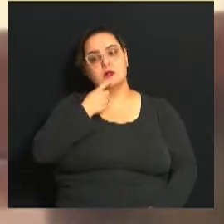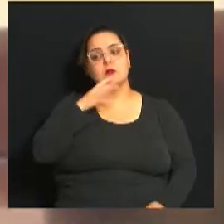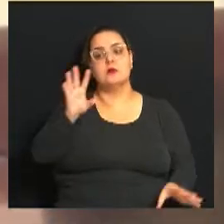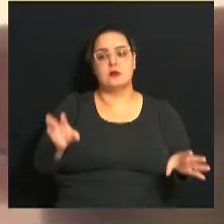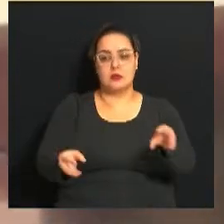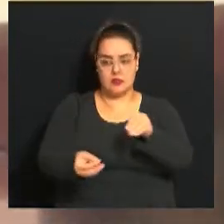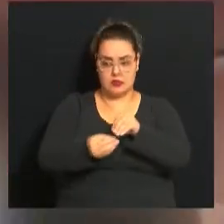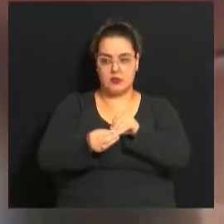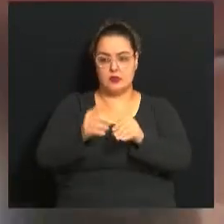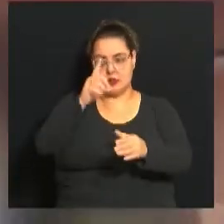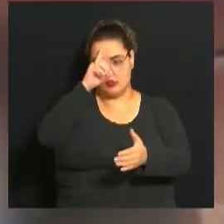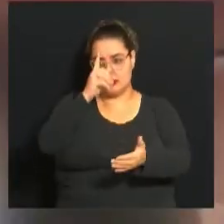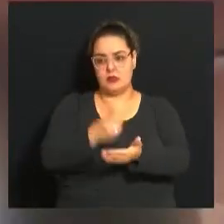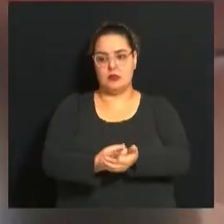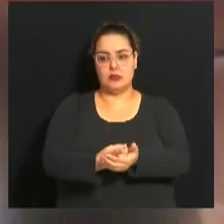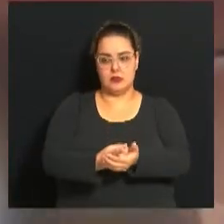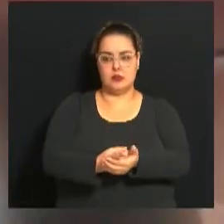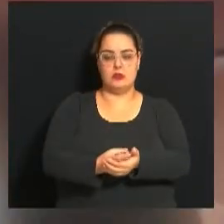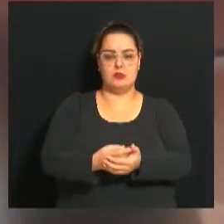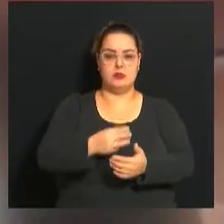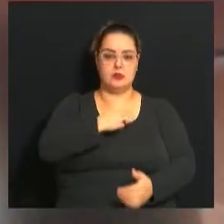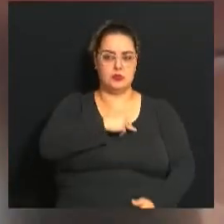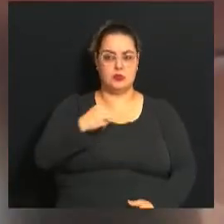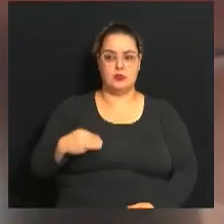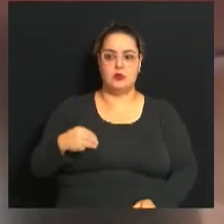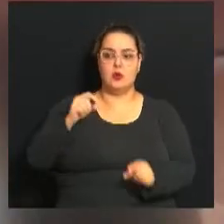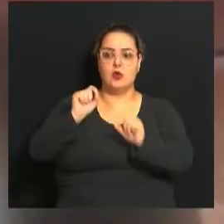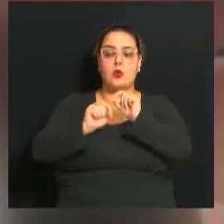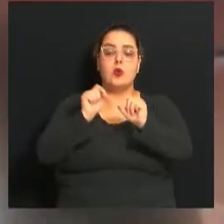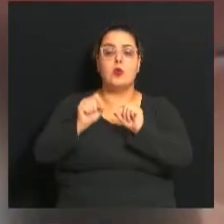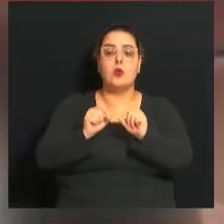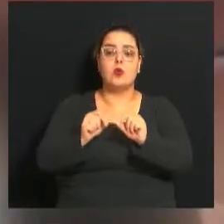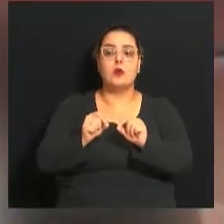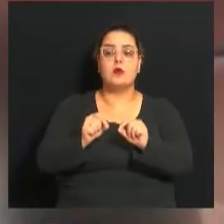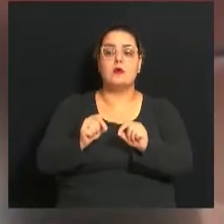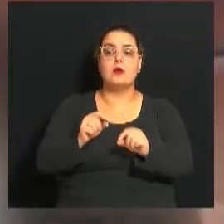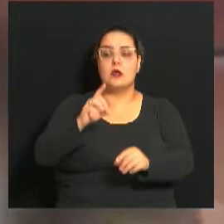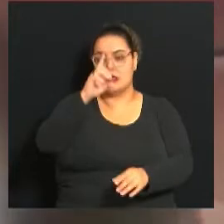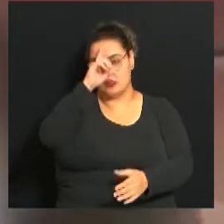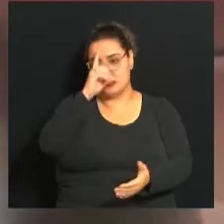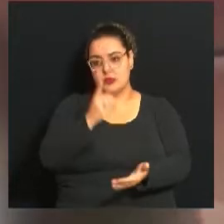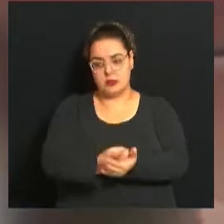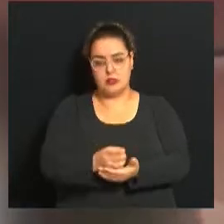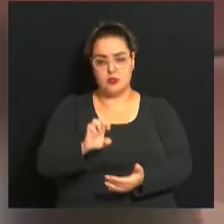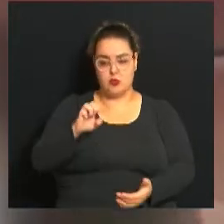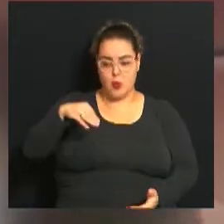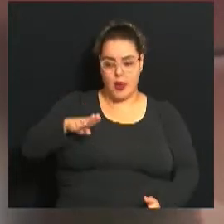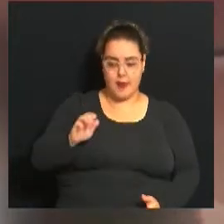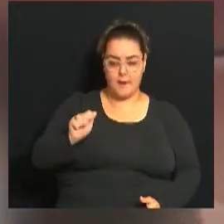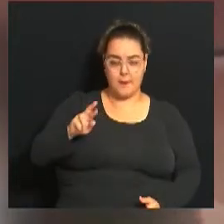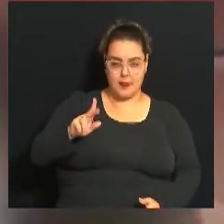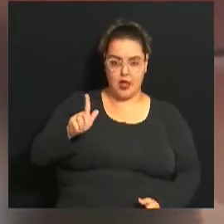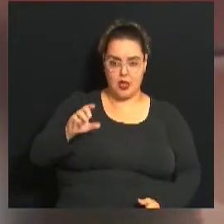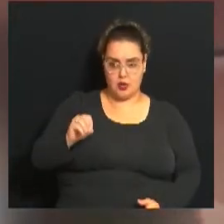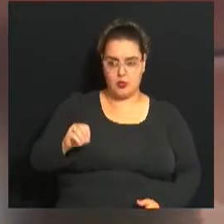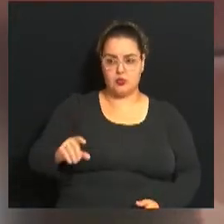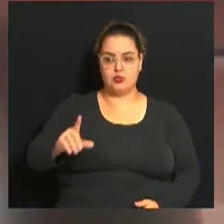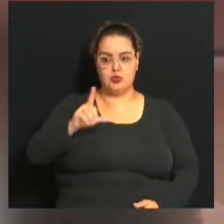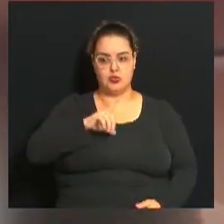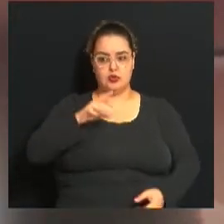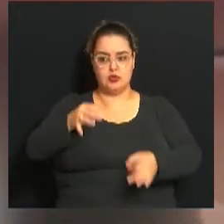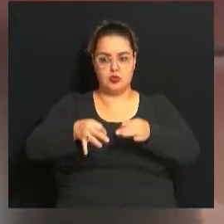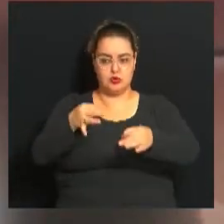dos ministros. O que foi esse julgamento desse embargo? Nós tivemos ali um julgamento, então, pelas